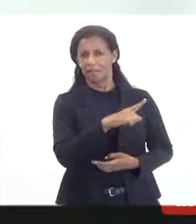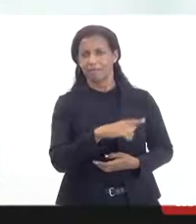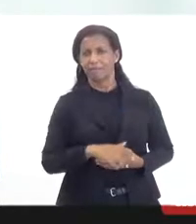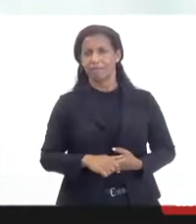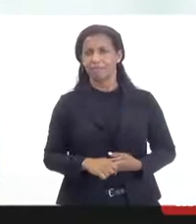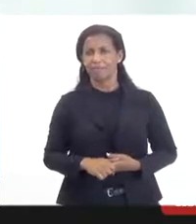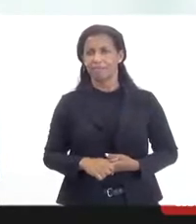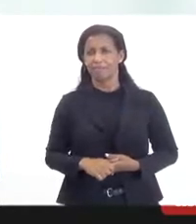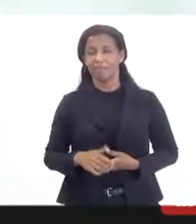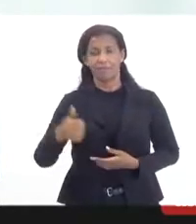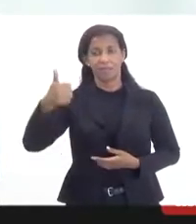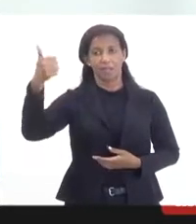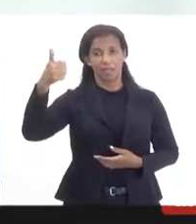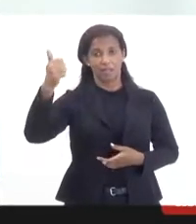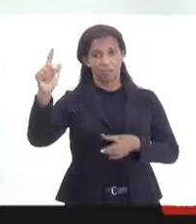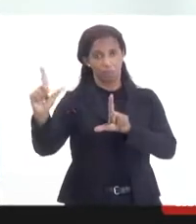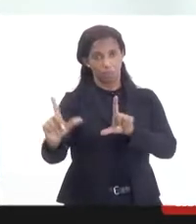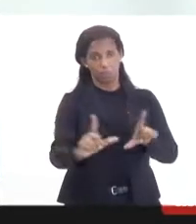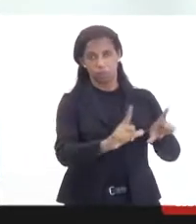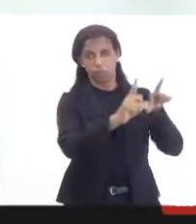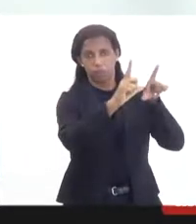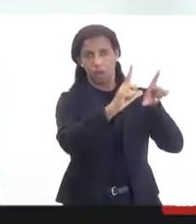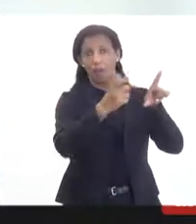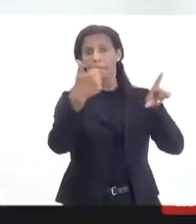na sua primeira prancha,